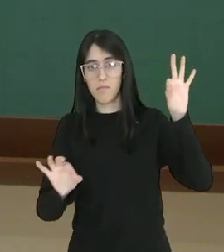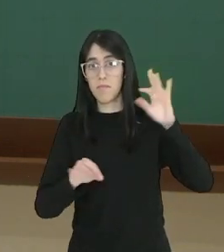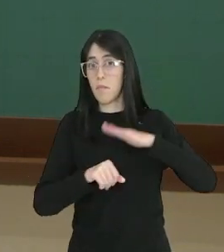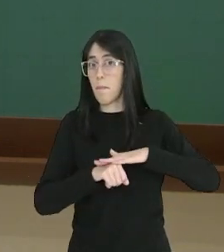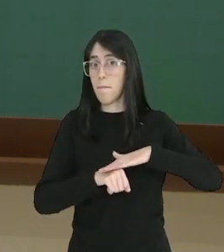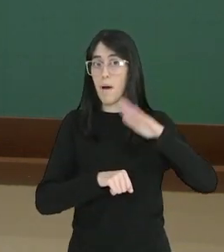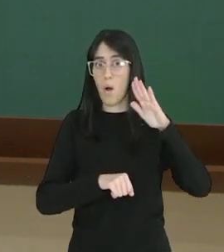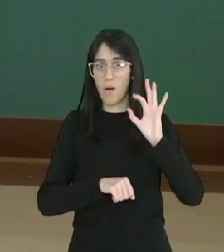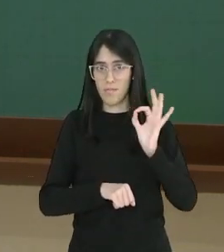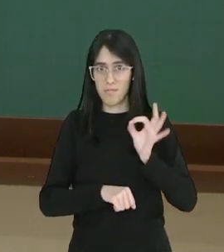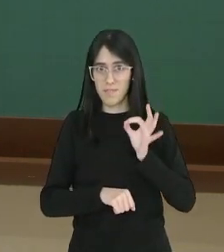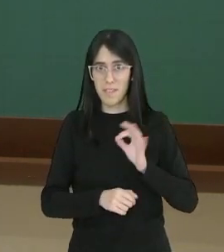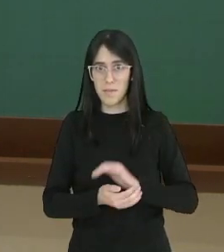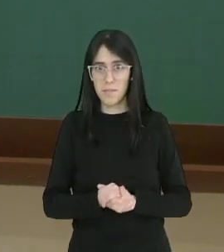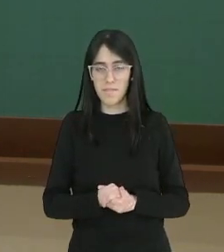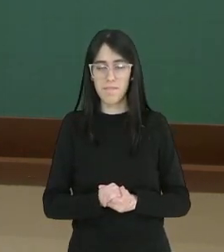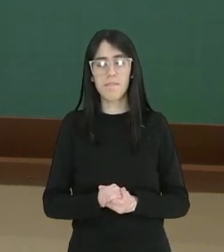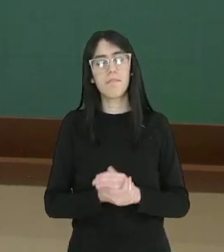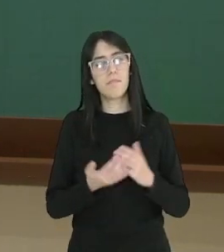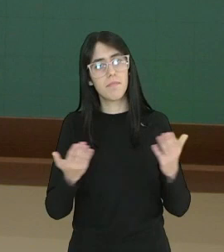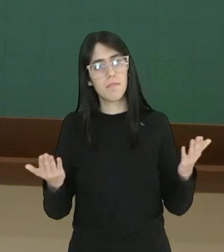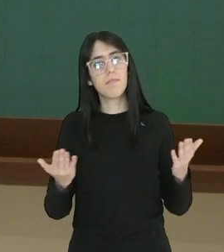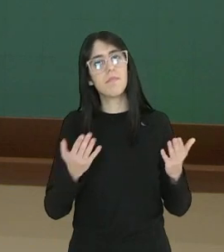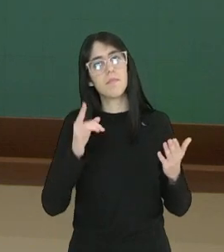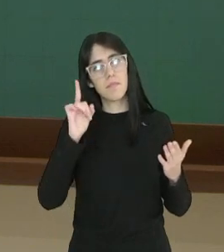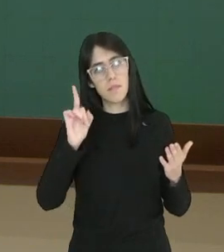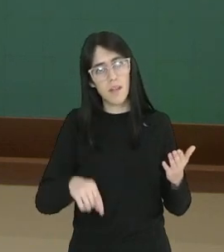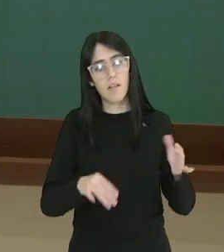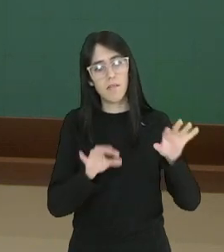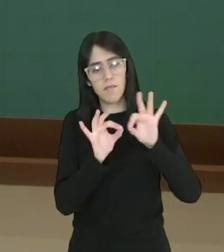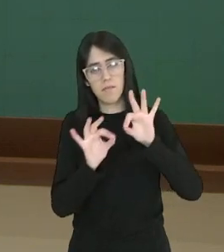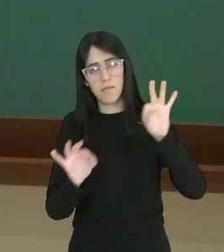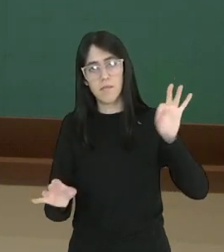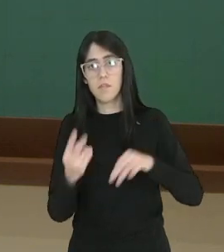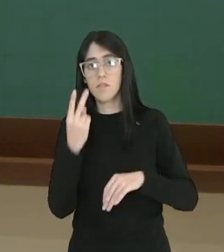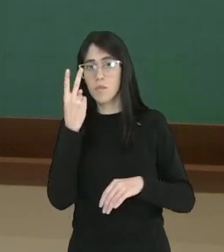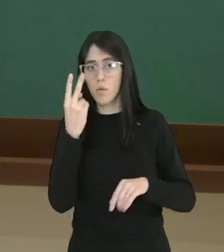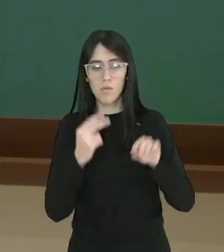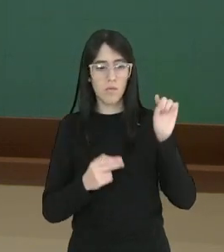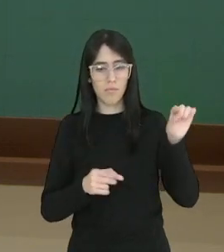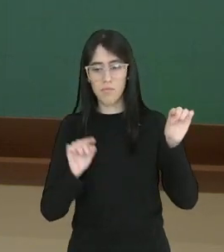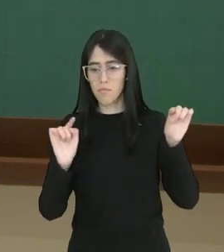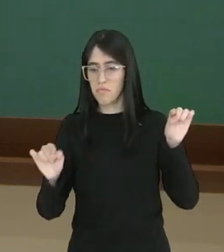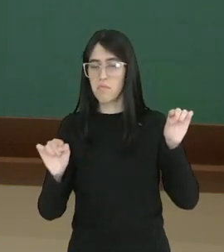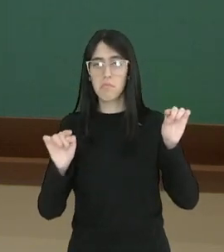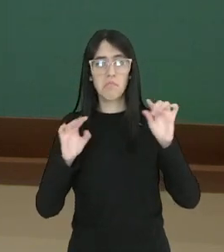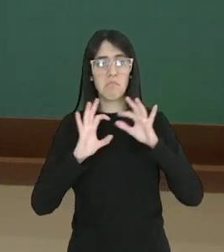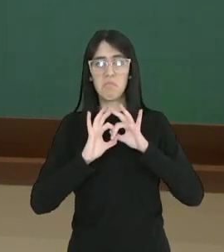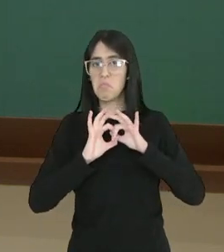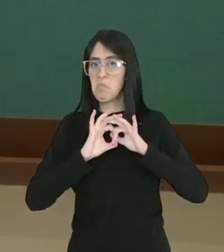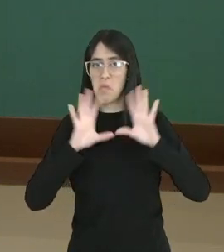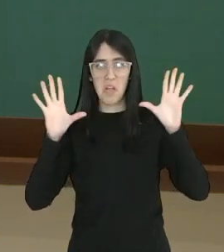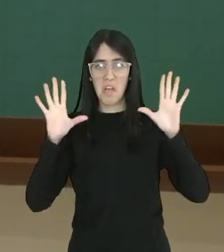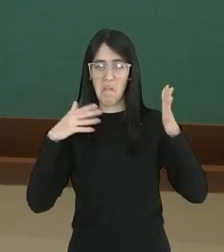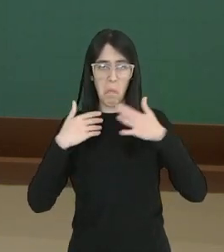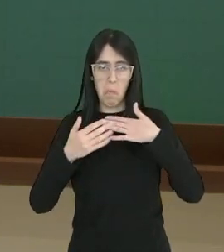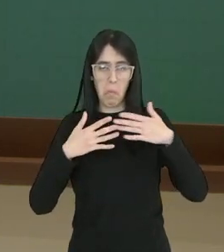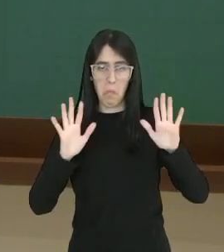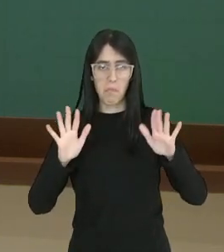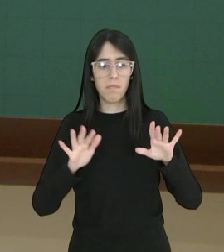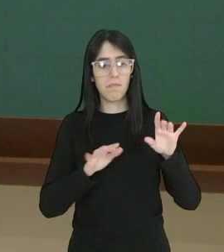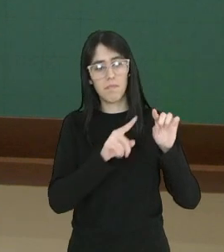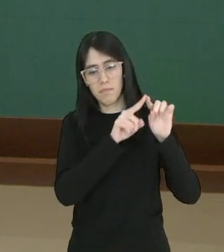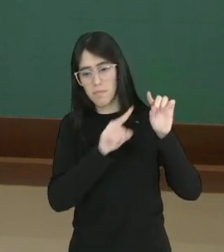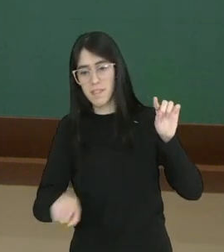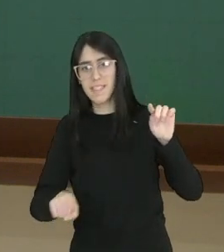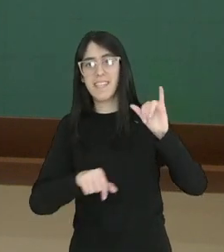da circunferência. É justamente o segmento entre dois pontos distintos que vai passar pelo centro, pelo ponto